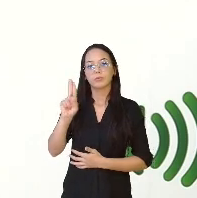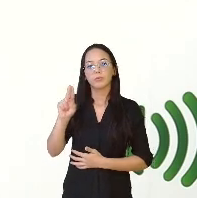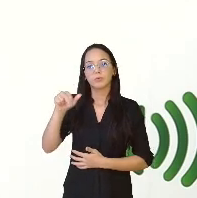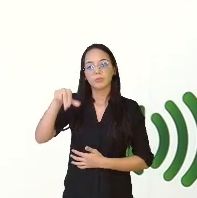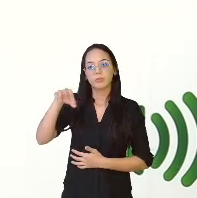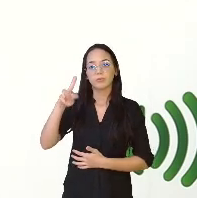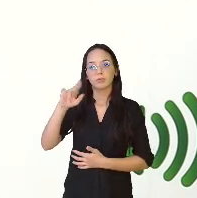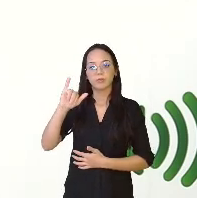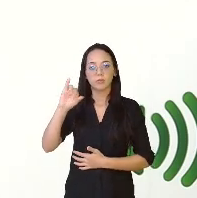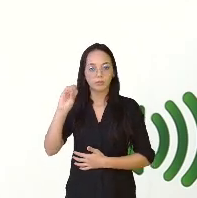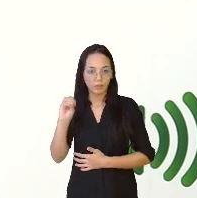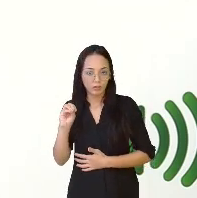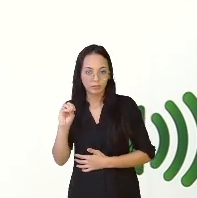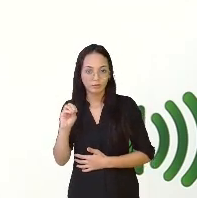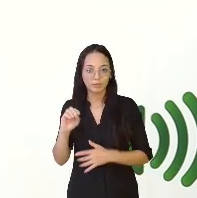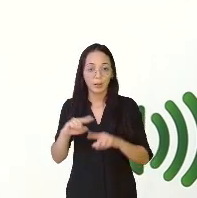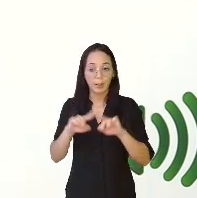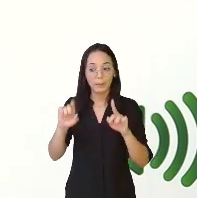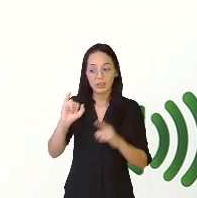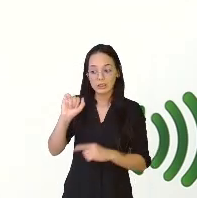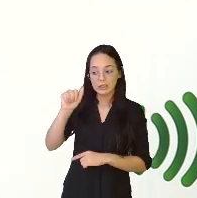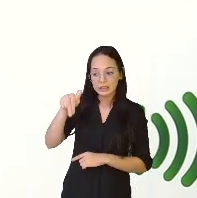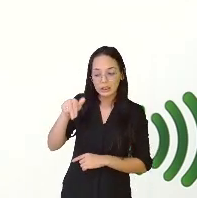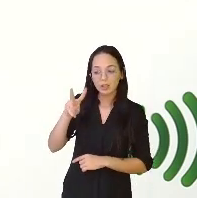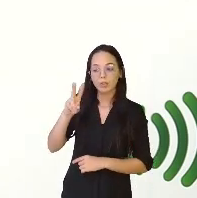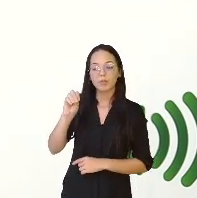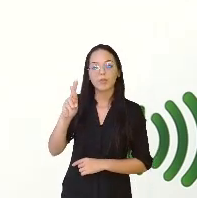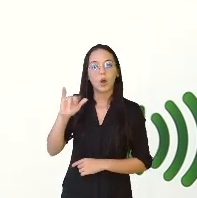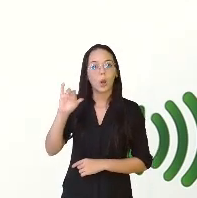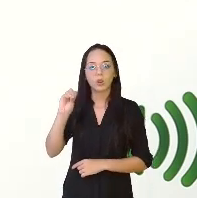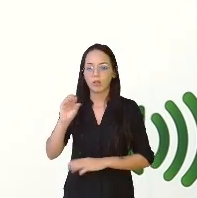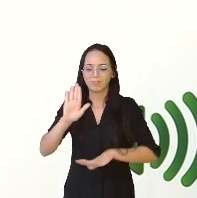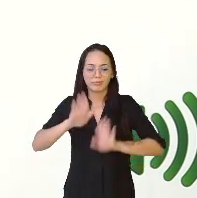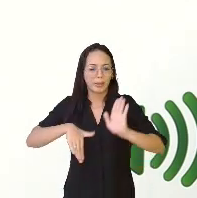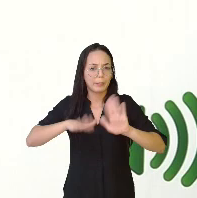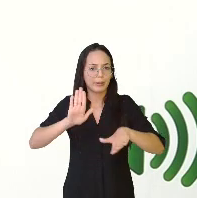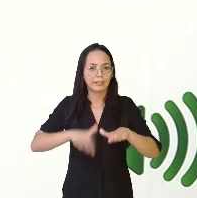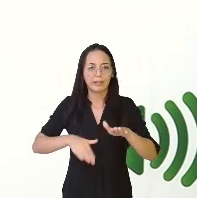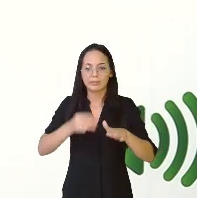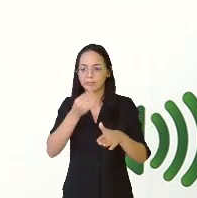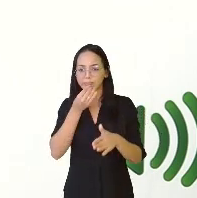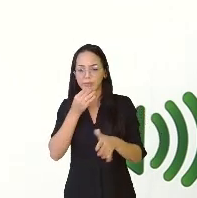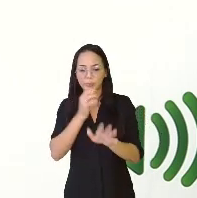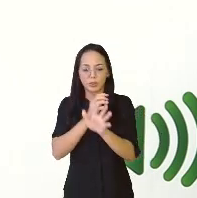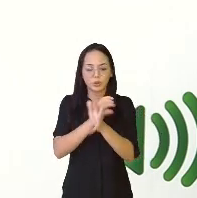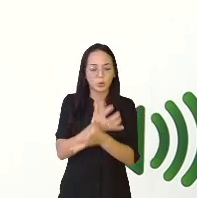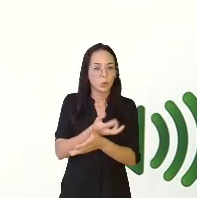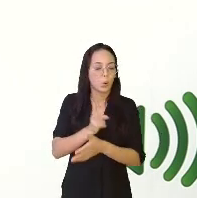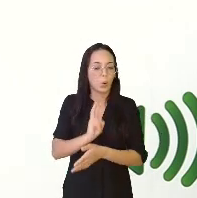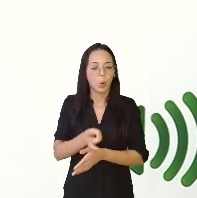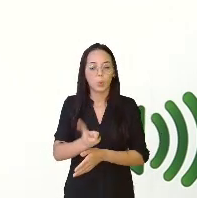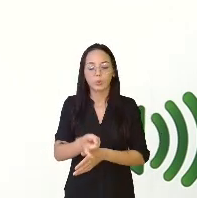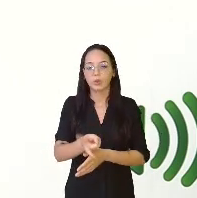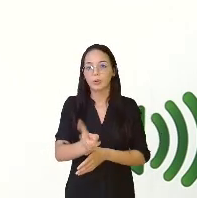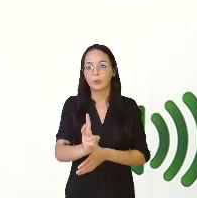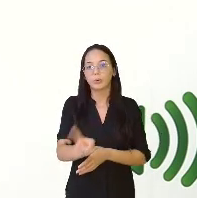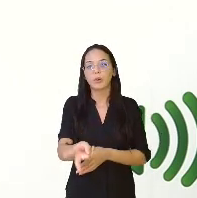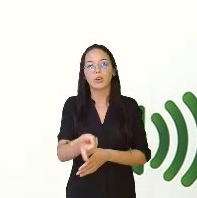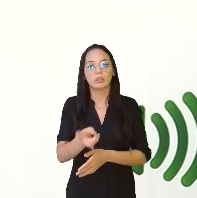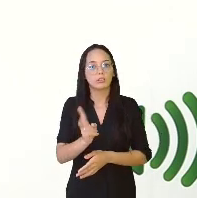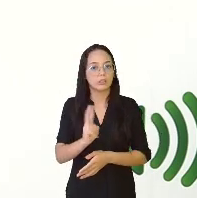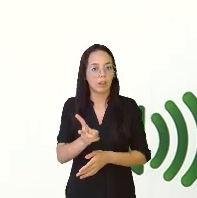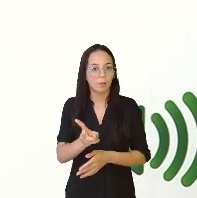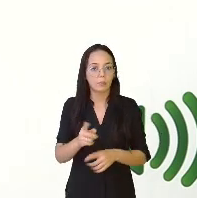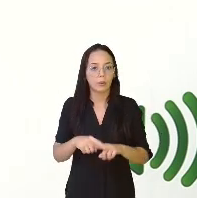voluntária. Os involuntários não. Independente da estrutura óssea, eles permanecerão funcionando